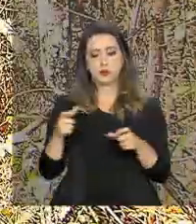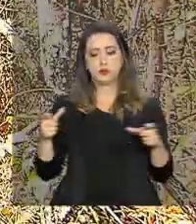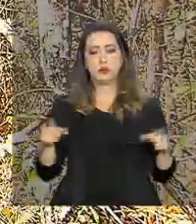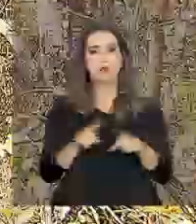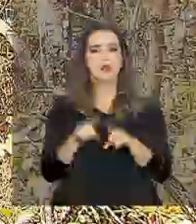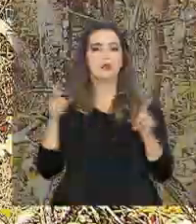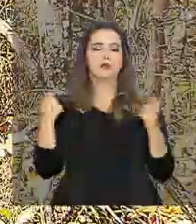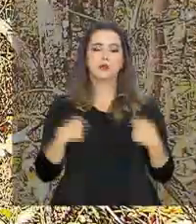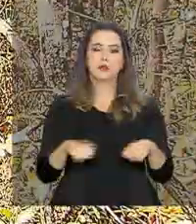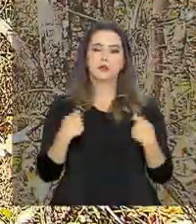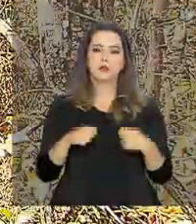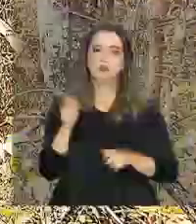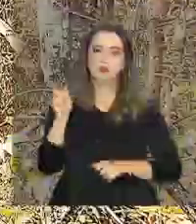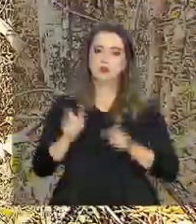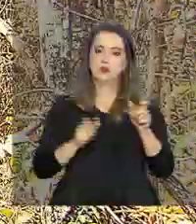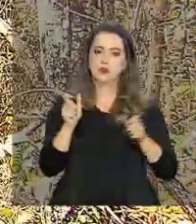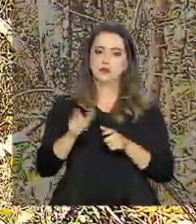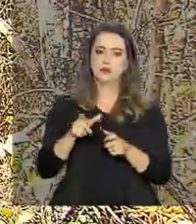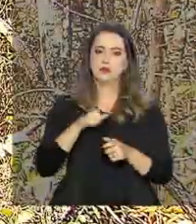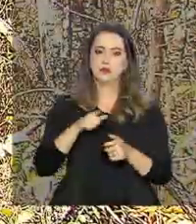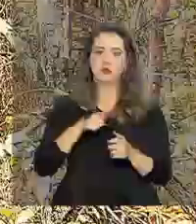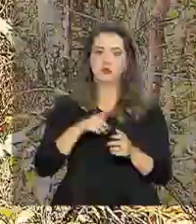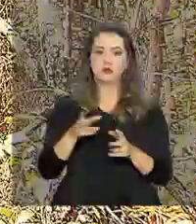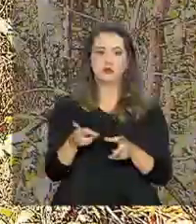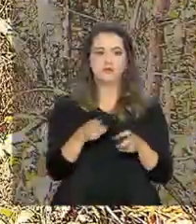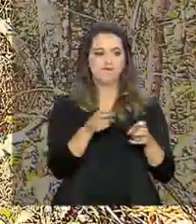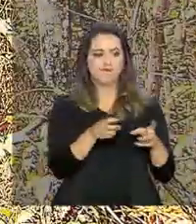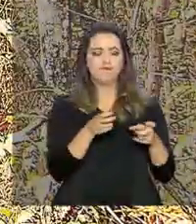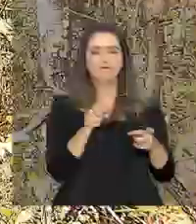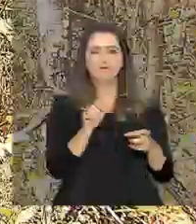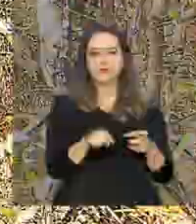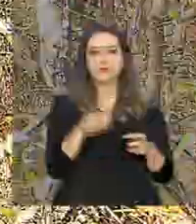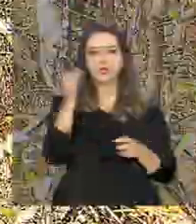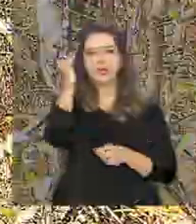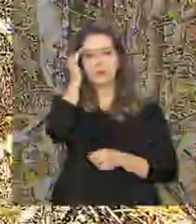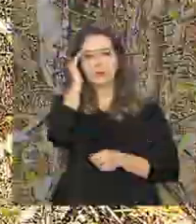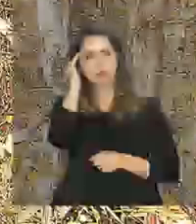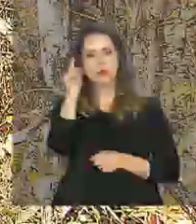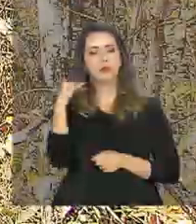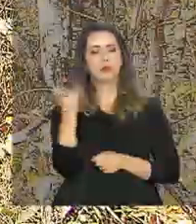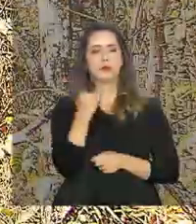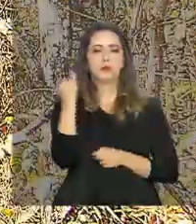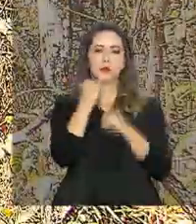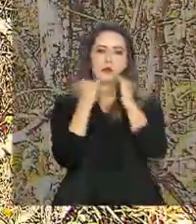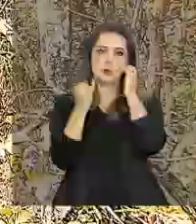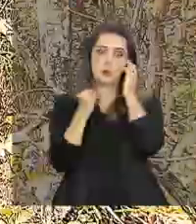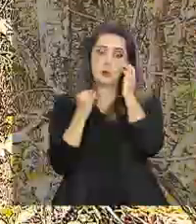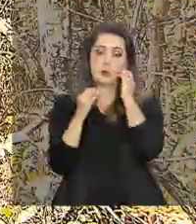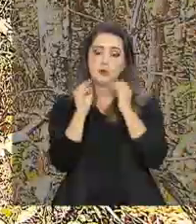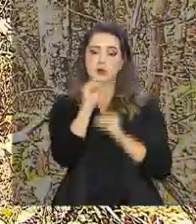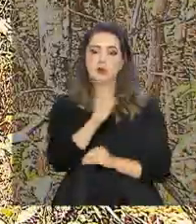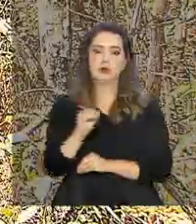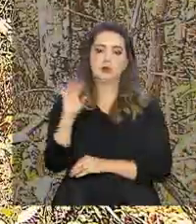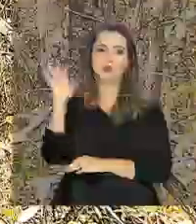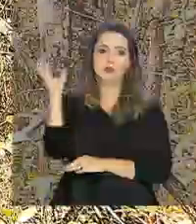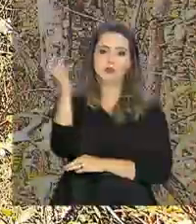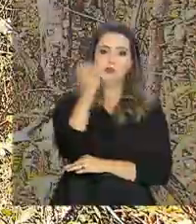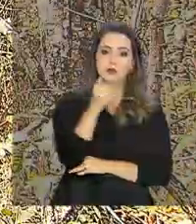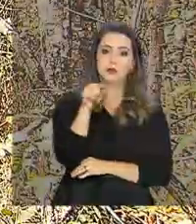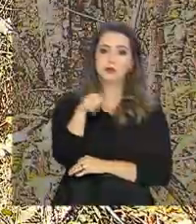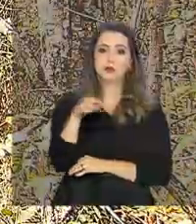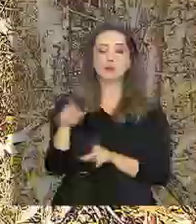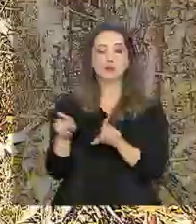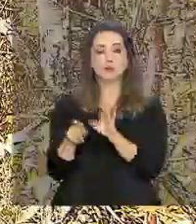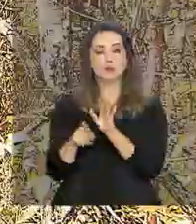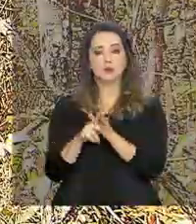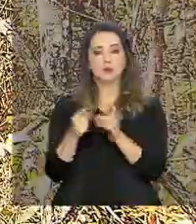é preciso que os proprietários têm uma sensibilidade ea consciência sobre a importância da conservação da biodiversidade natural